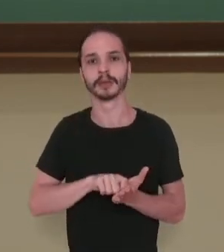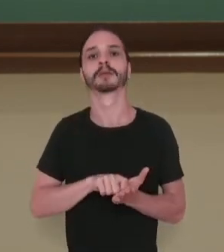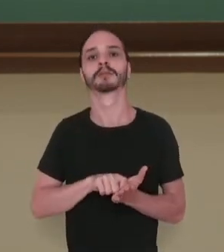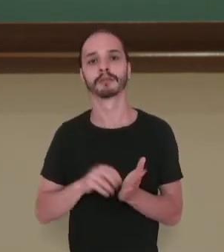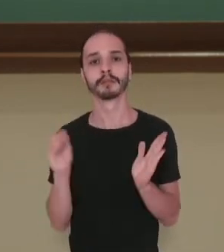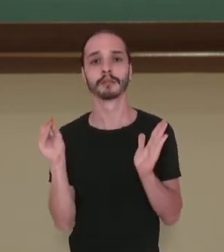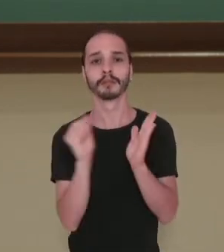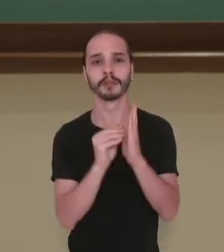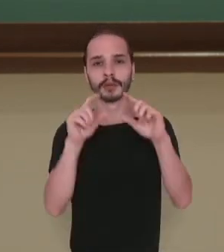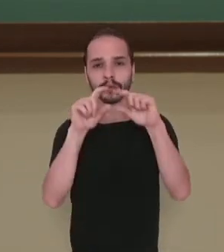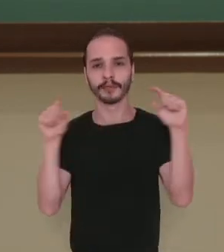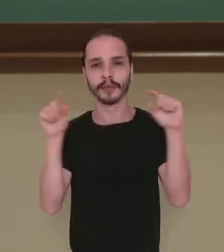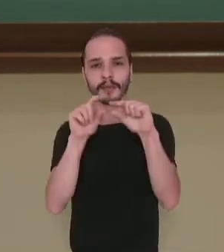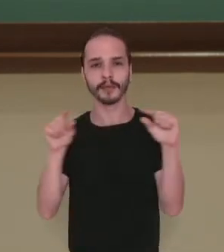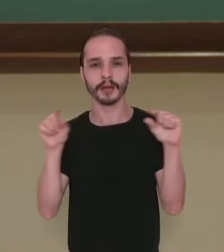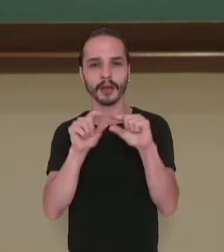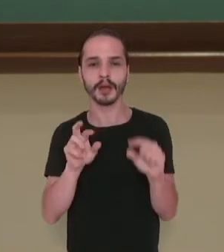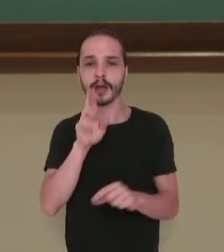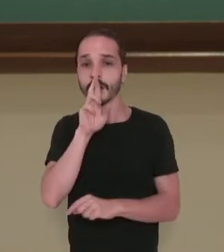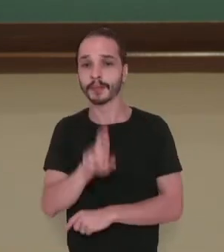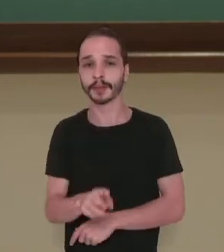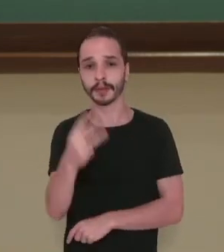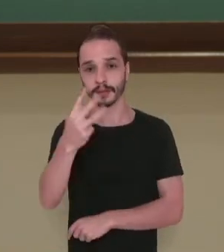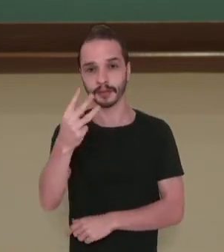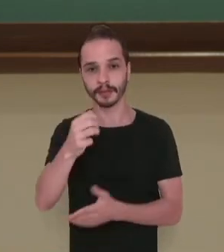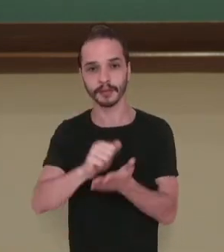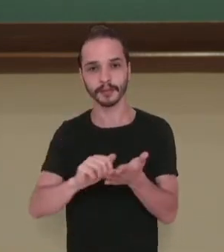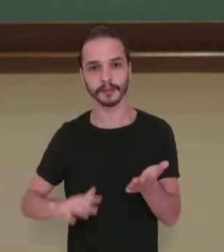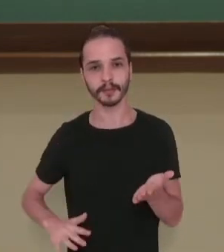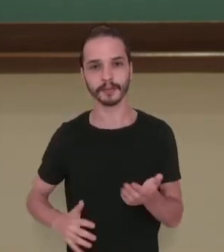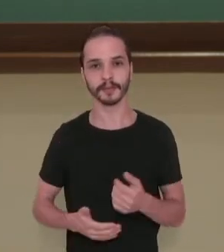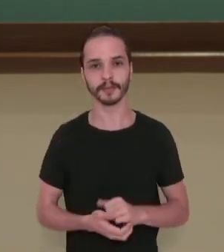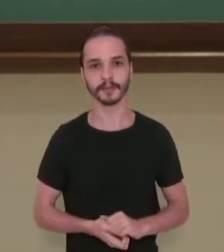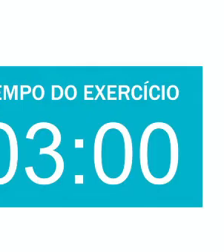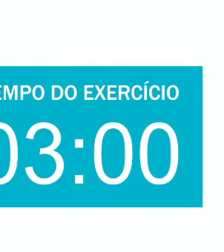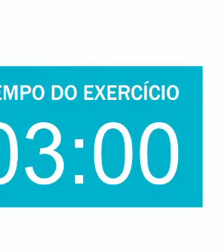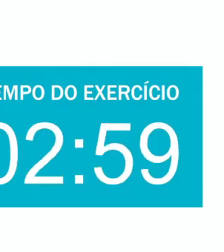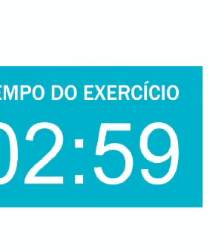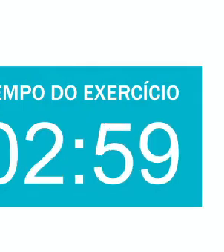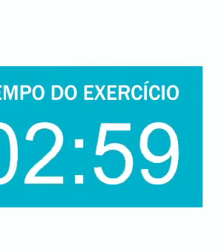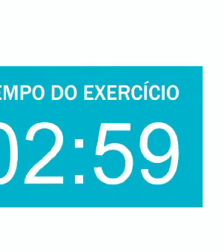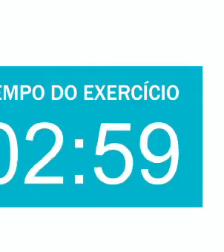frases para responder a nossa terceira atividade.